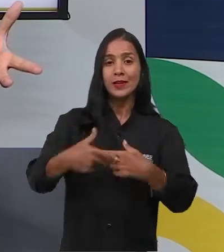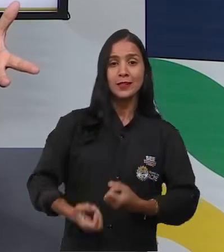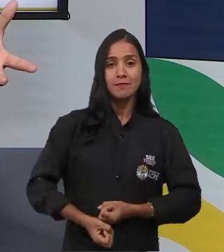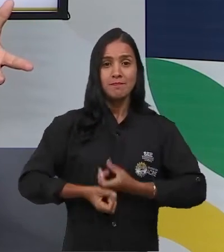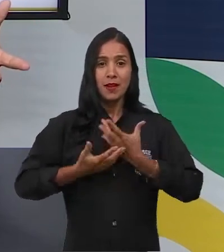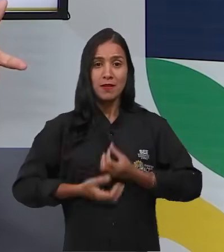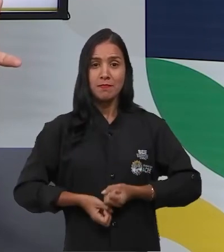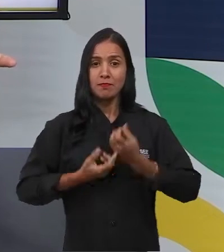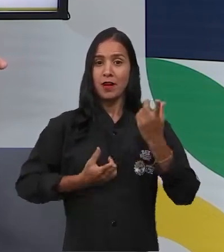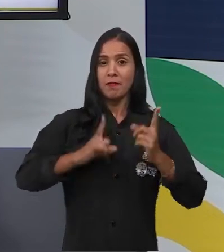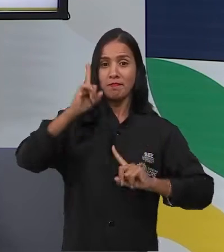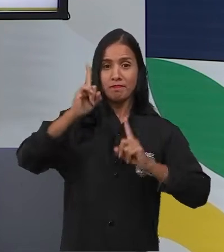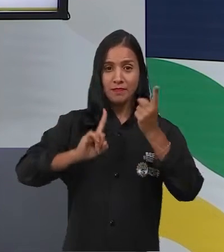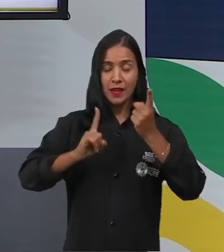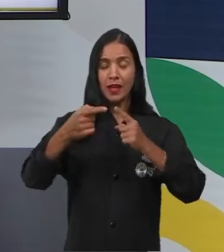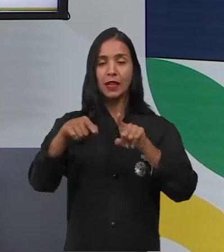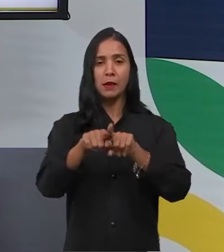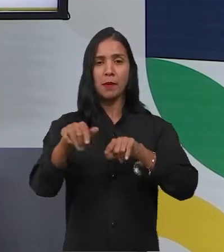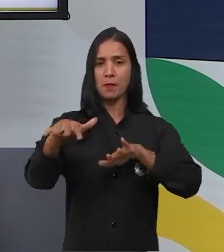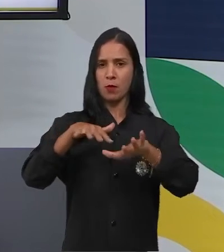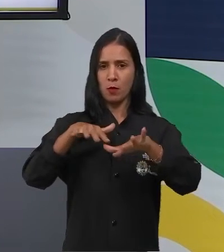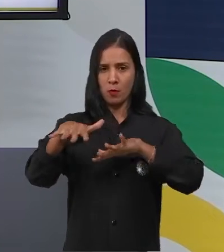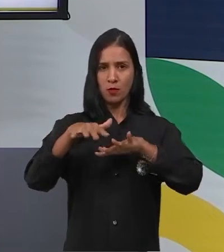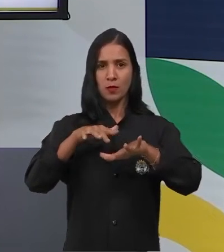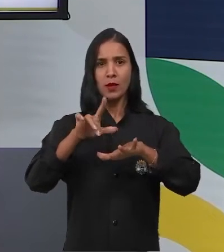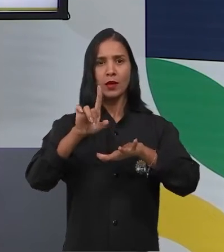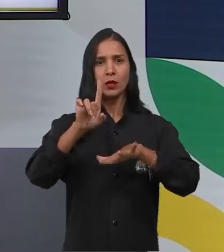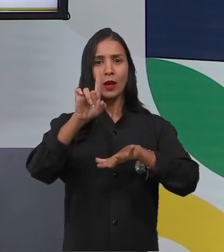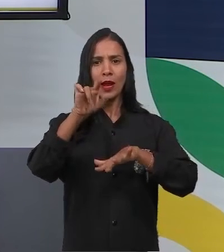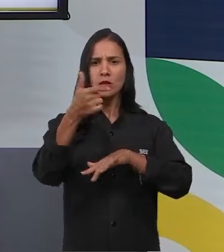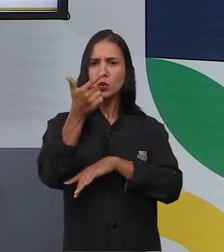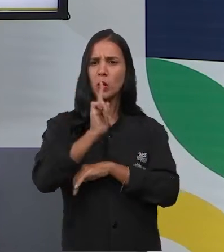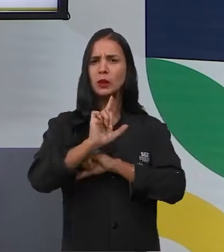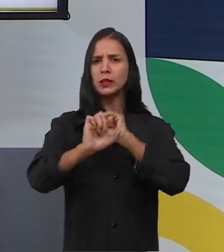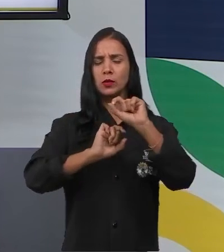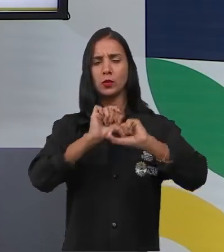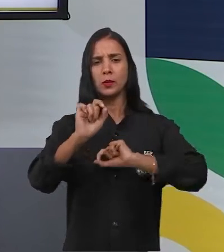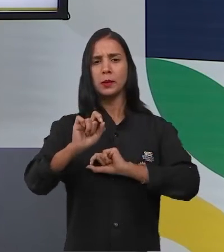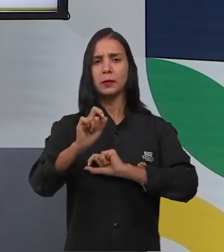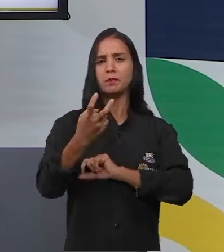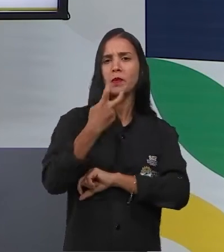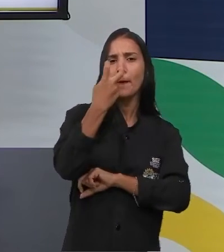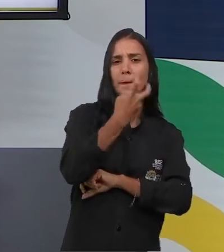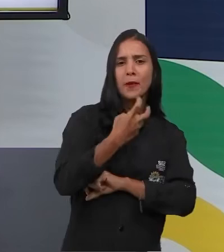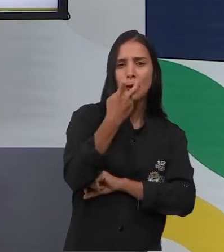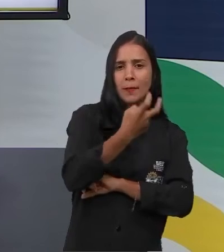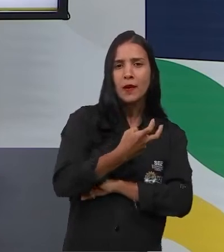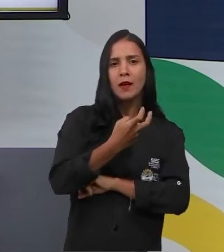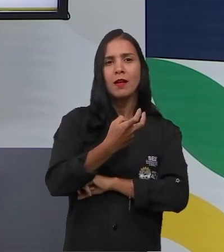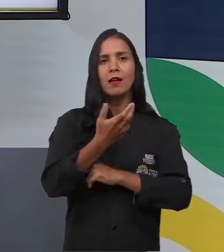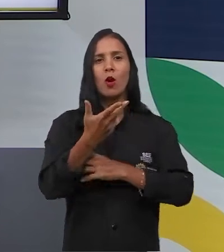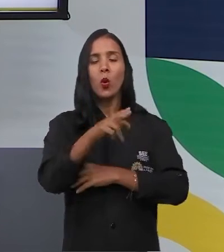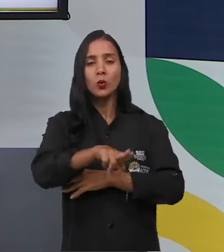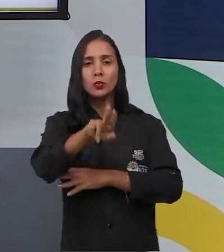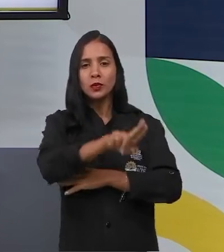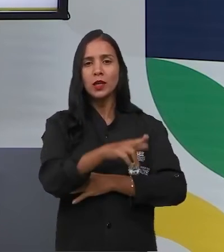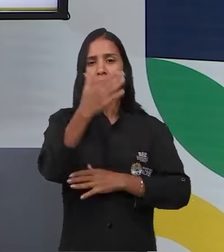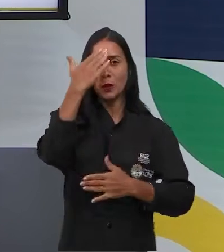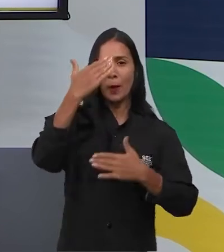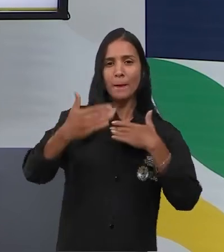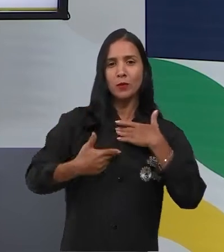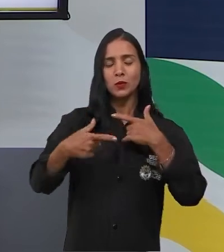que está sendo ali expressa, eles conseguem verbalizar, mesmo em silêncio, através do corpo, através